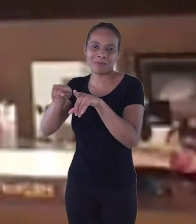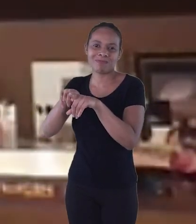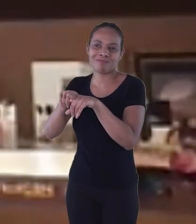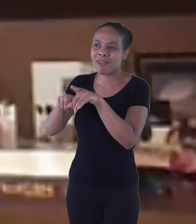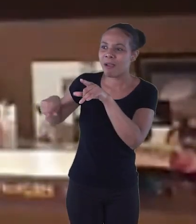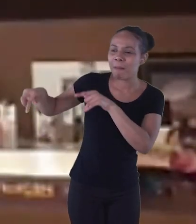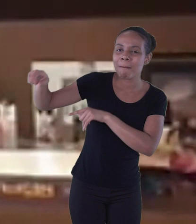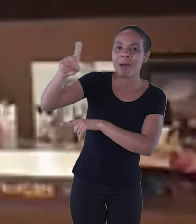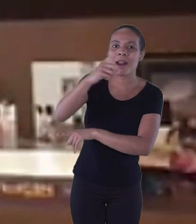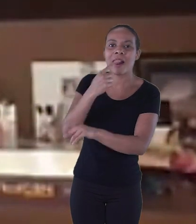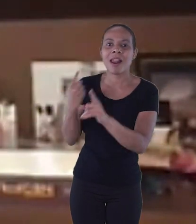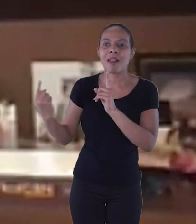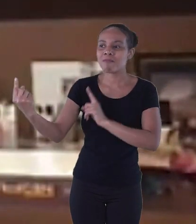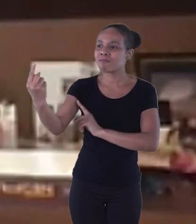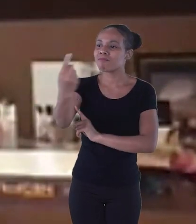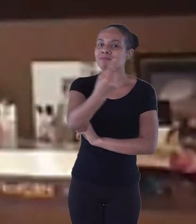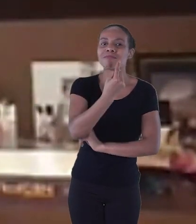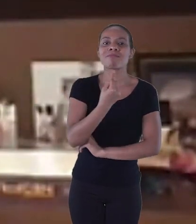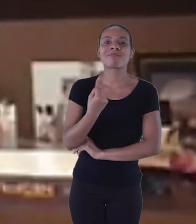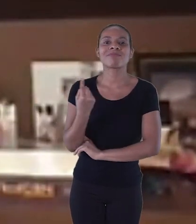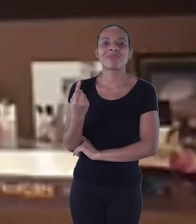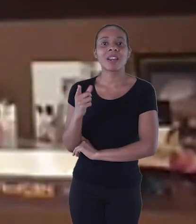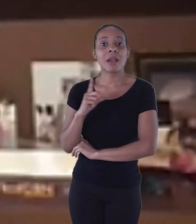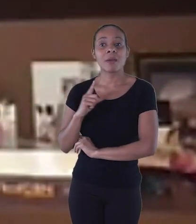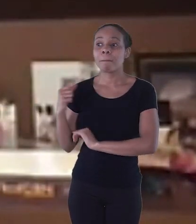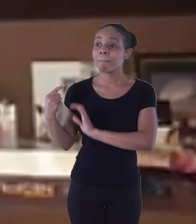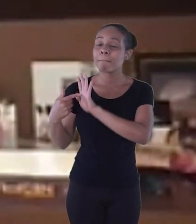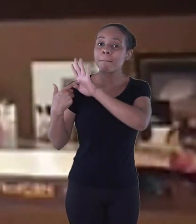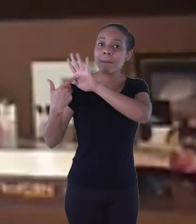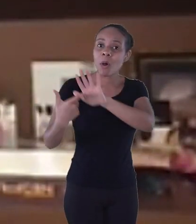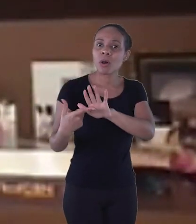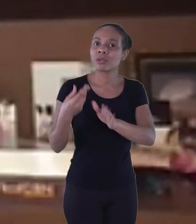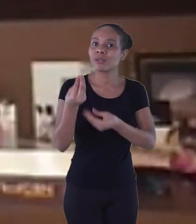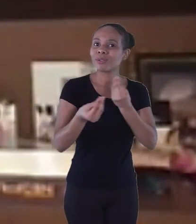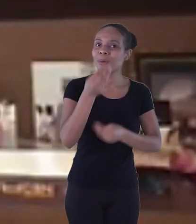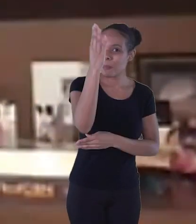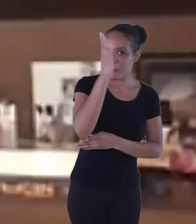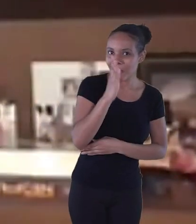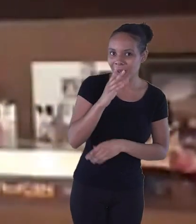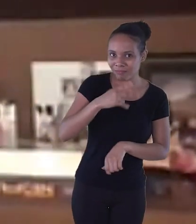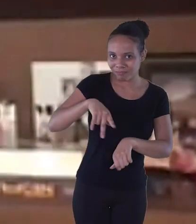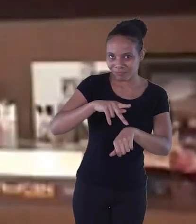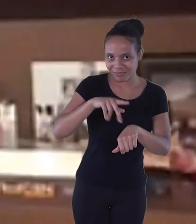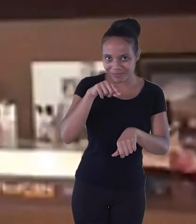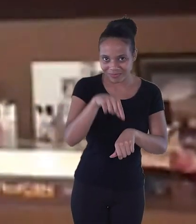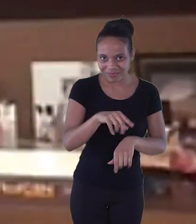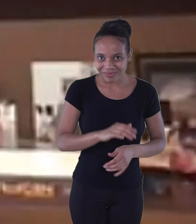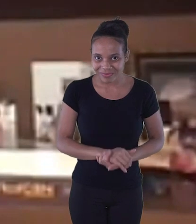outro retrato do país, né? E a gente espera que os professores e as professoras